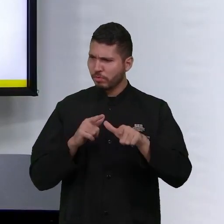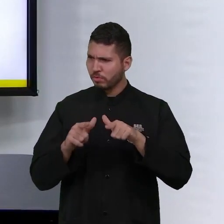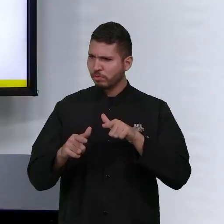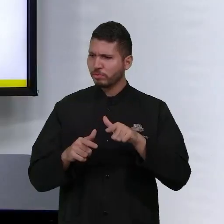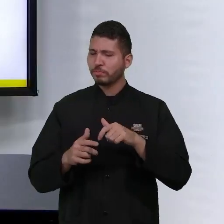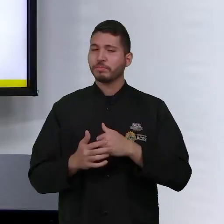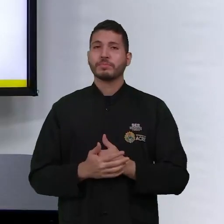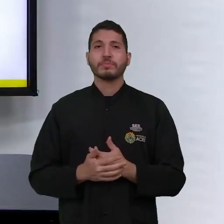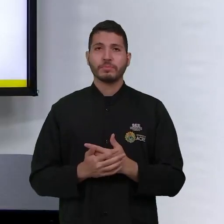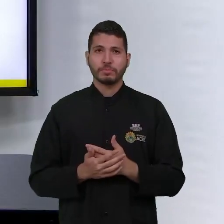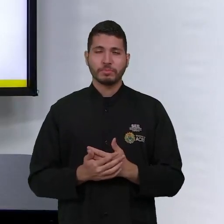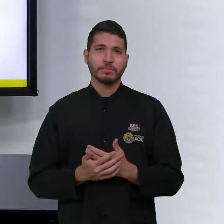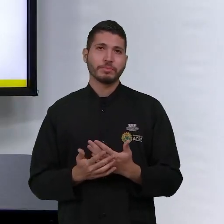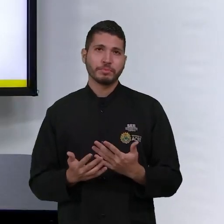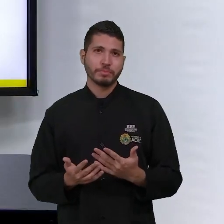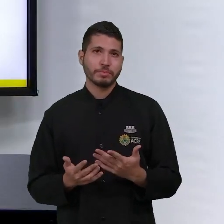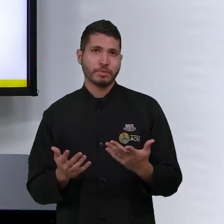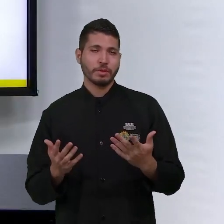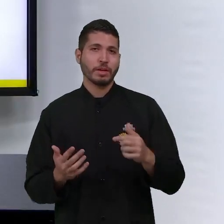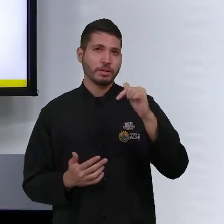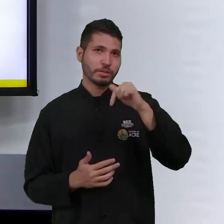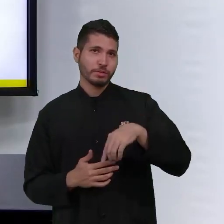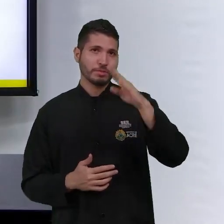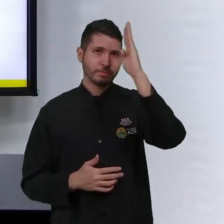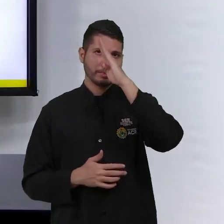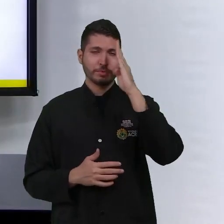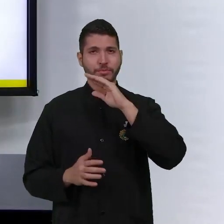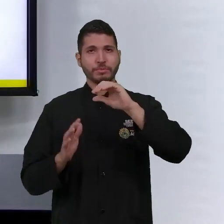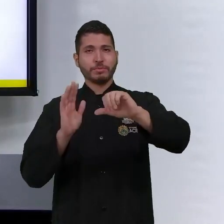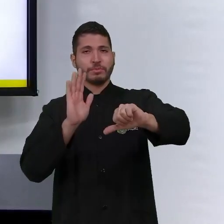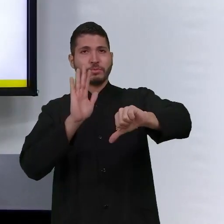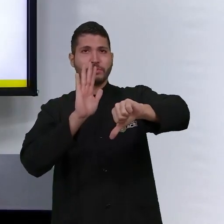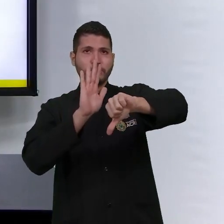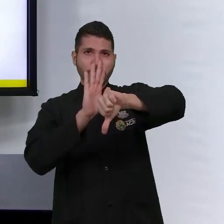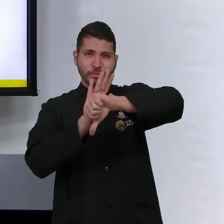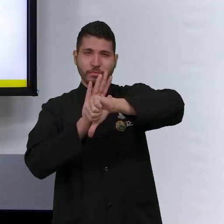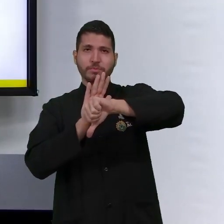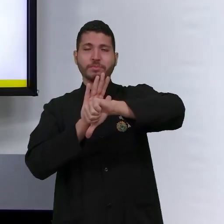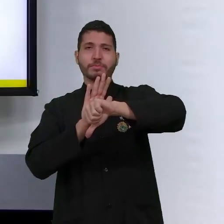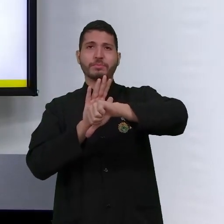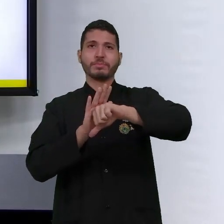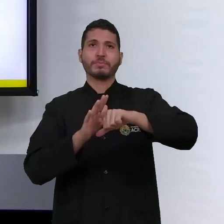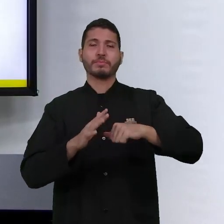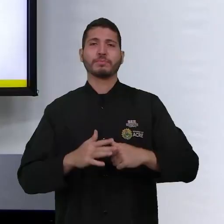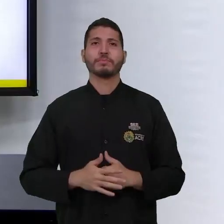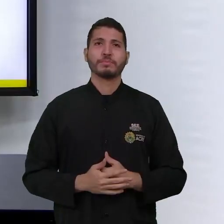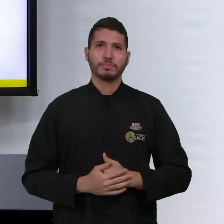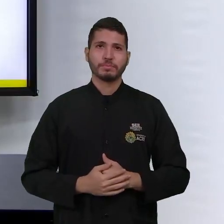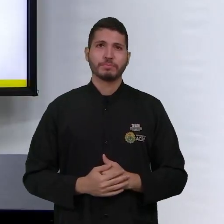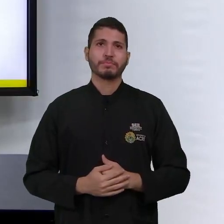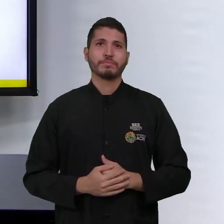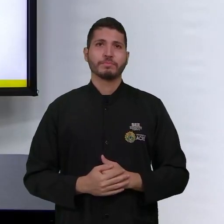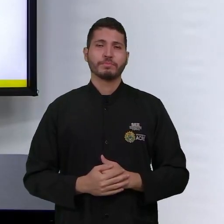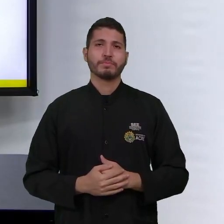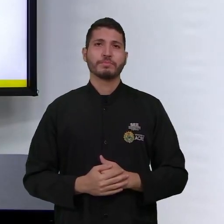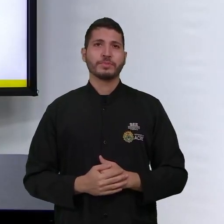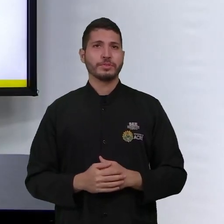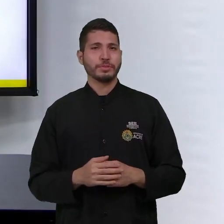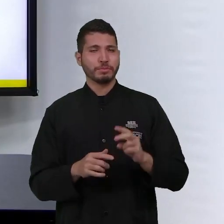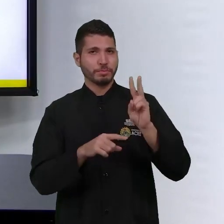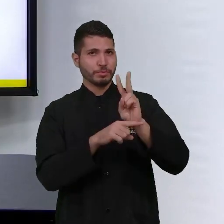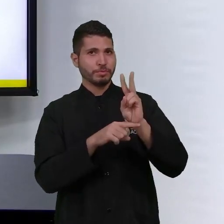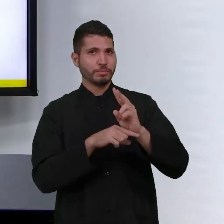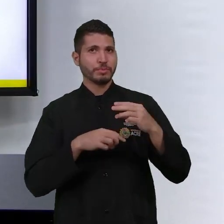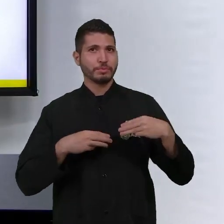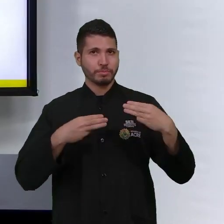que no Brasil dá cadeia, ok? E é fiscalizado aí pelo Ministério do Trabalho. Entendeu a diferença, né? Entendeu bem